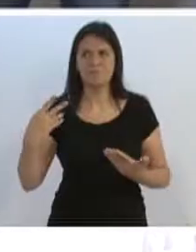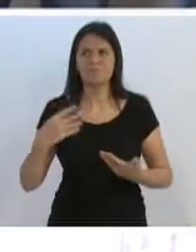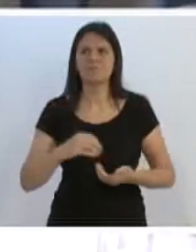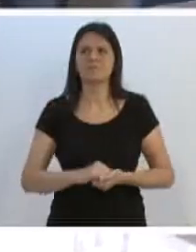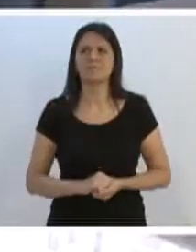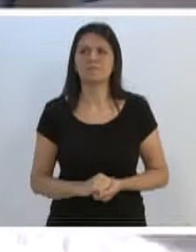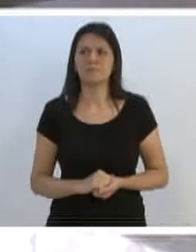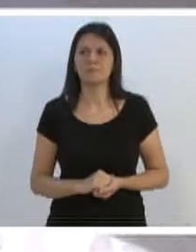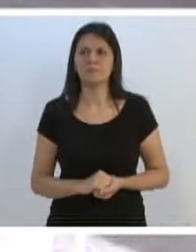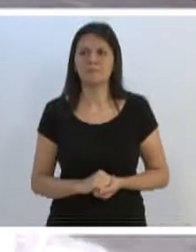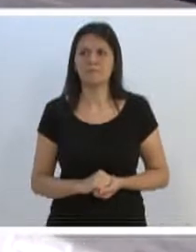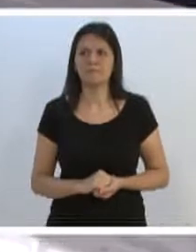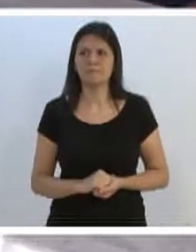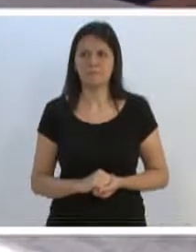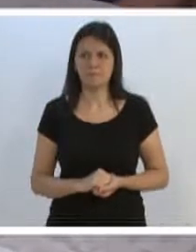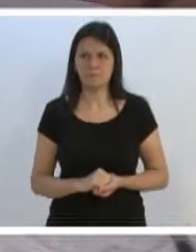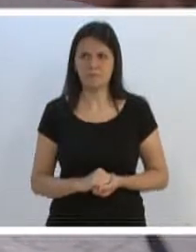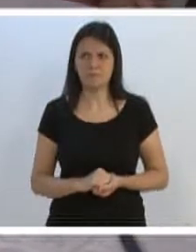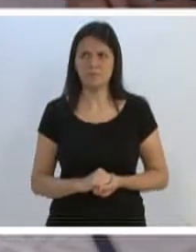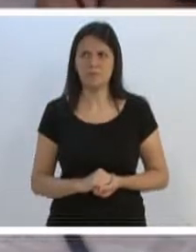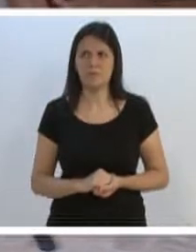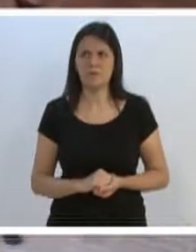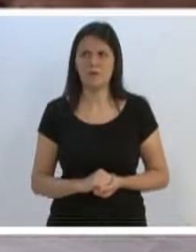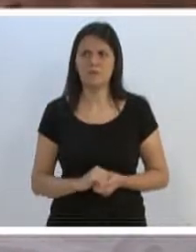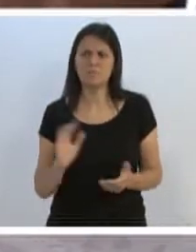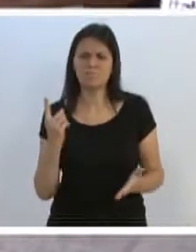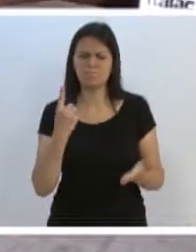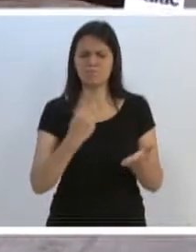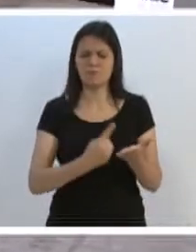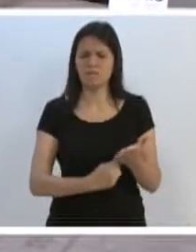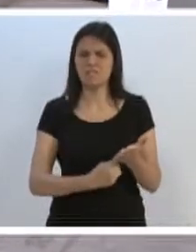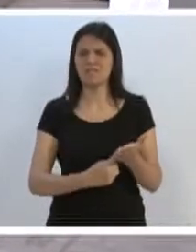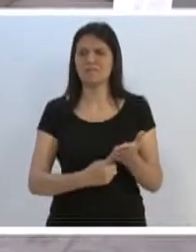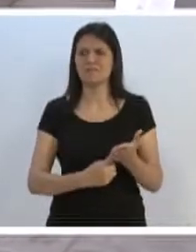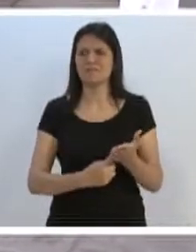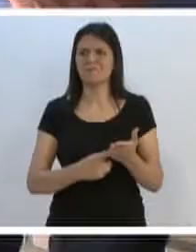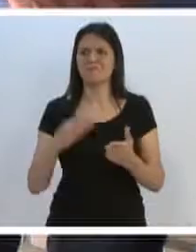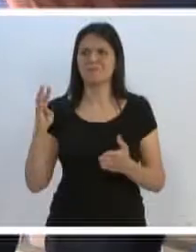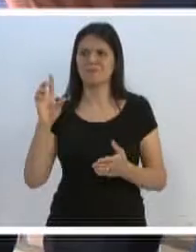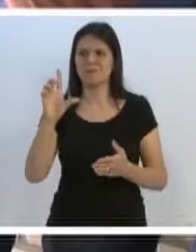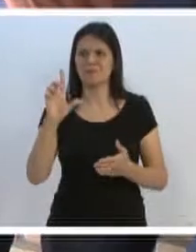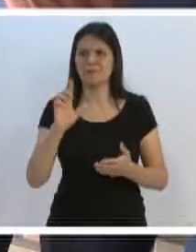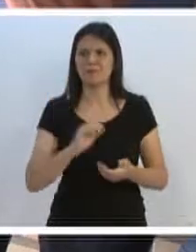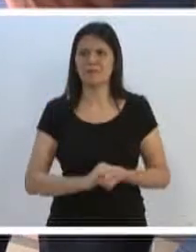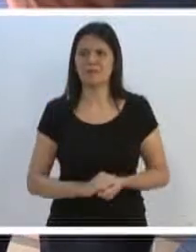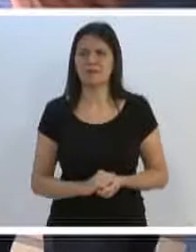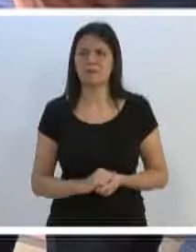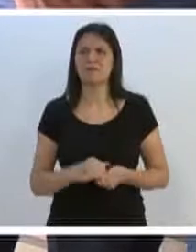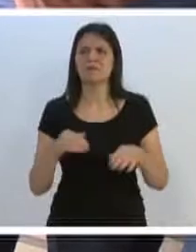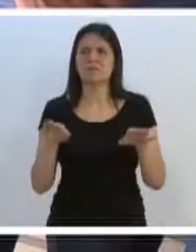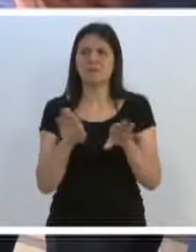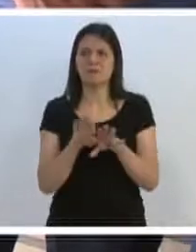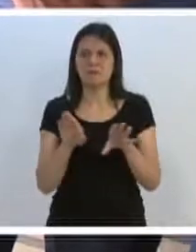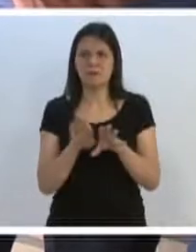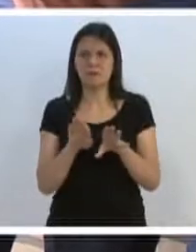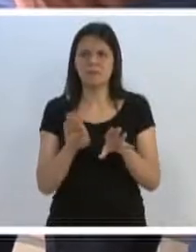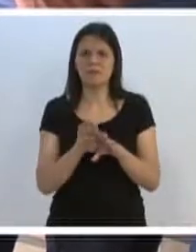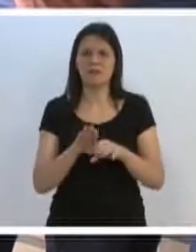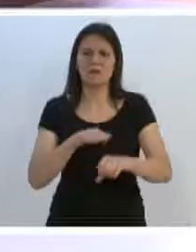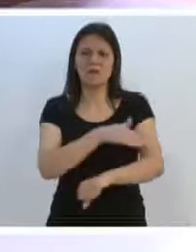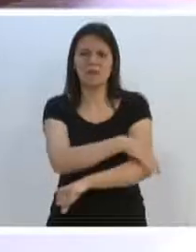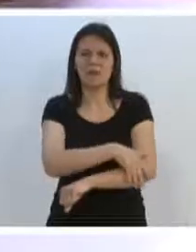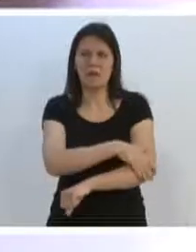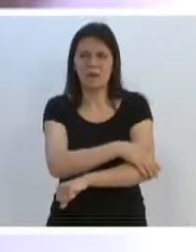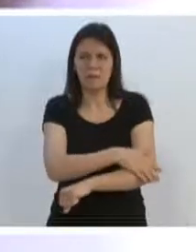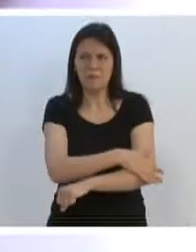um parlamentar que esteja comprometido com a cidade, assim como também a Praça